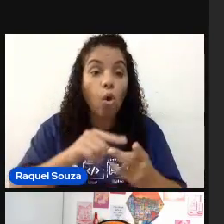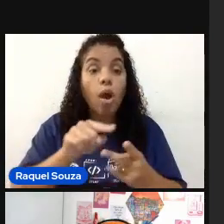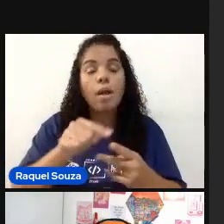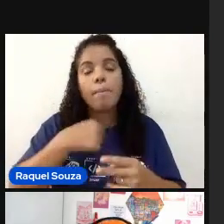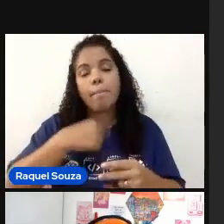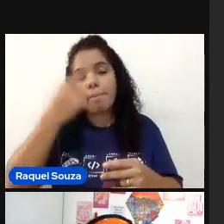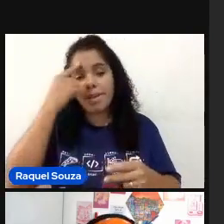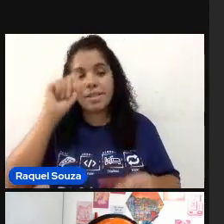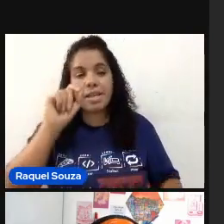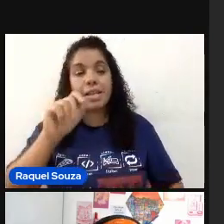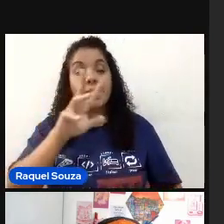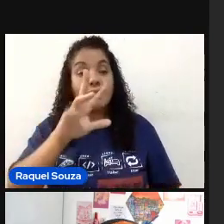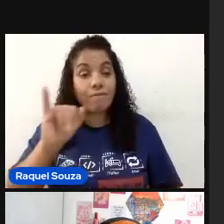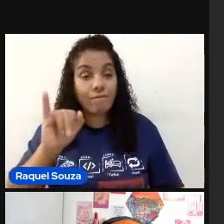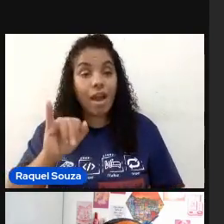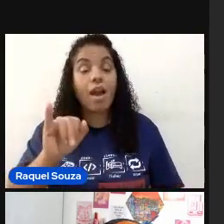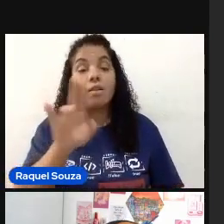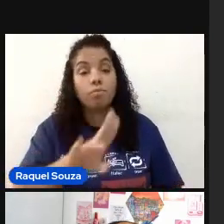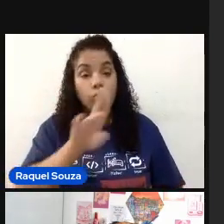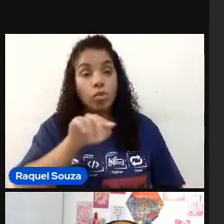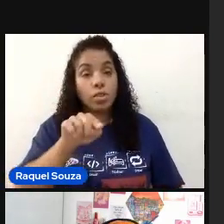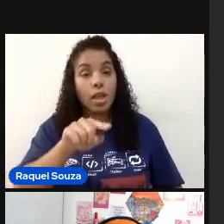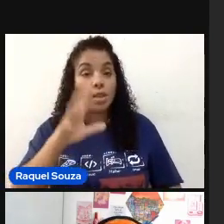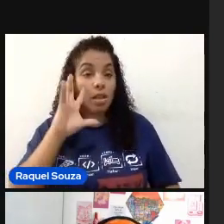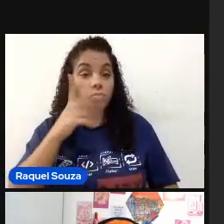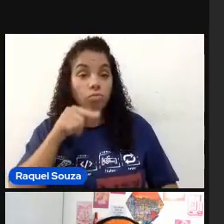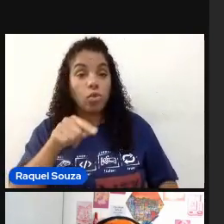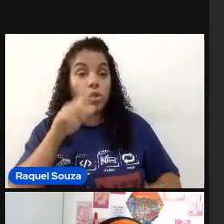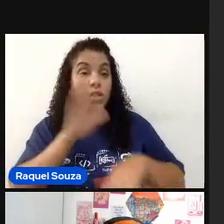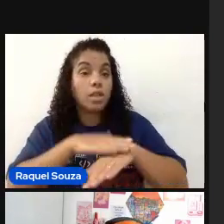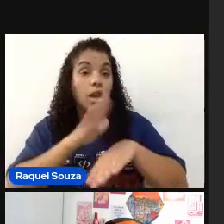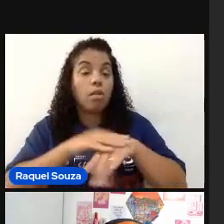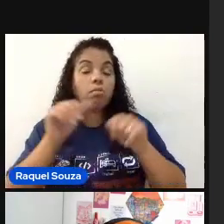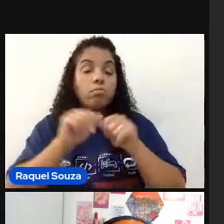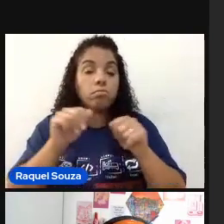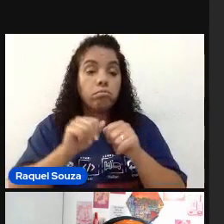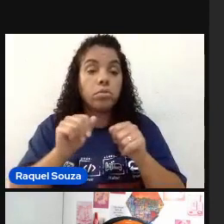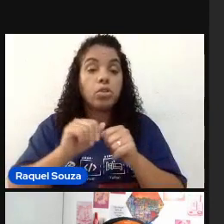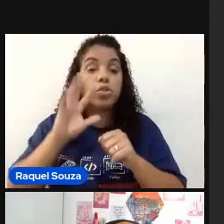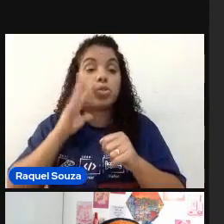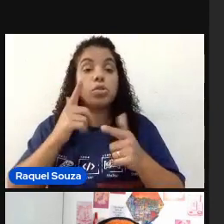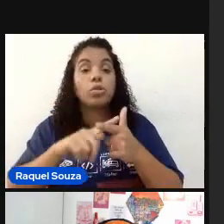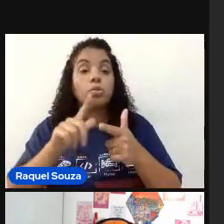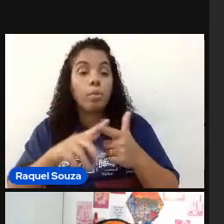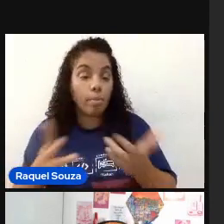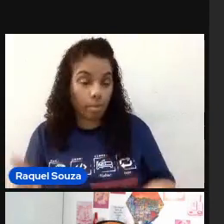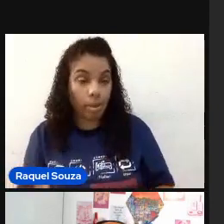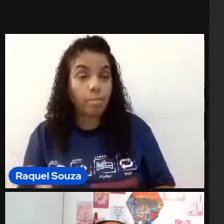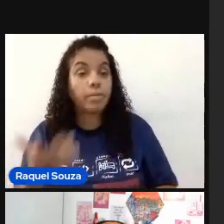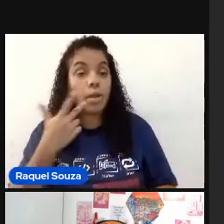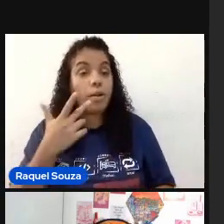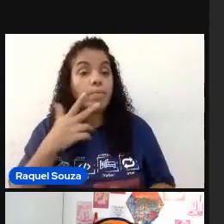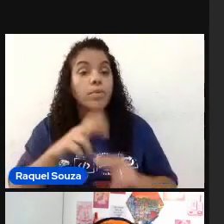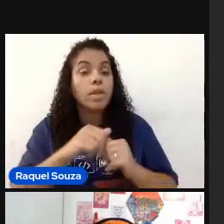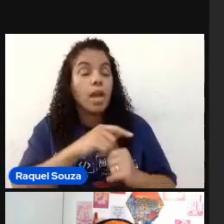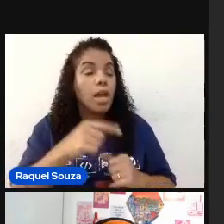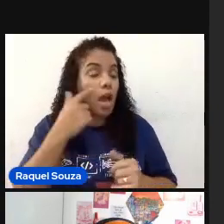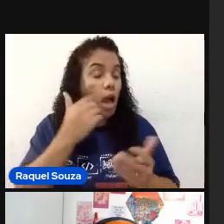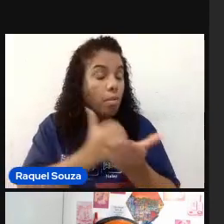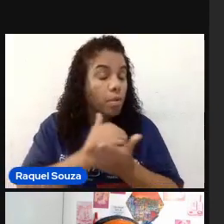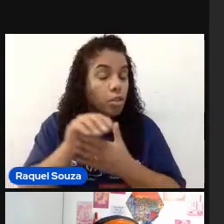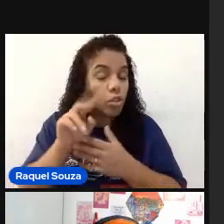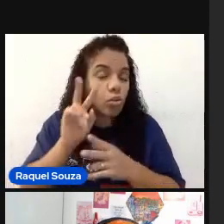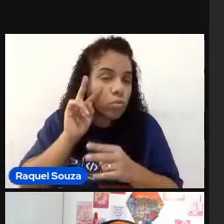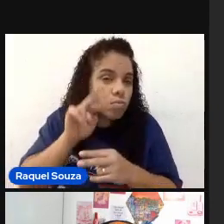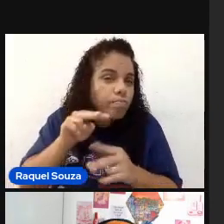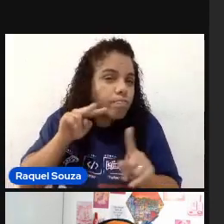é que vai se utilizar da solução que eu estou desenvolvendo, ou seja, a solução do problema. Então, é a partir do olhar dessa pessoa que a gente